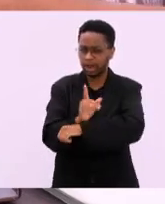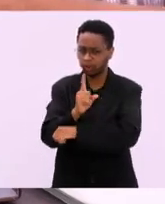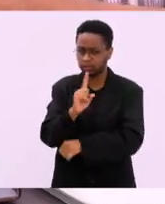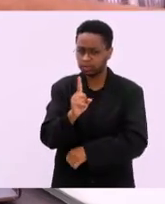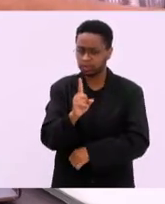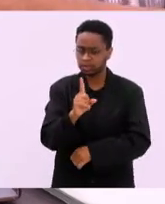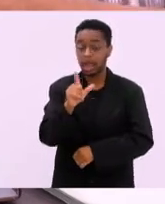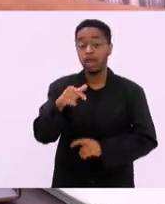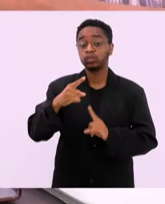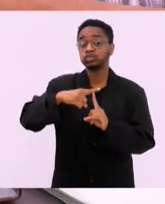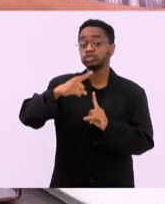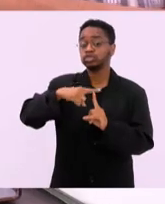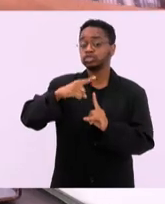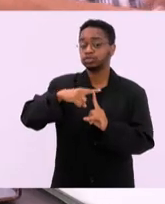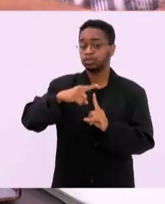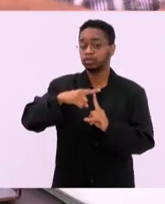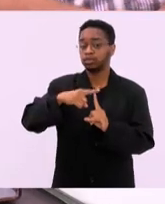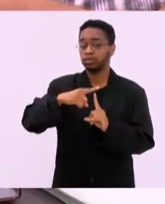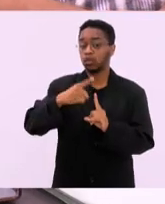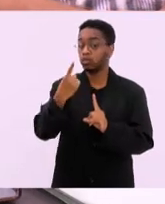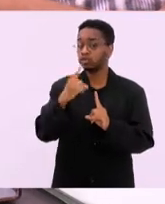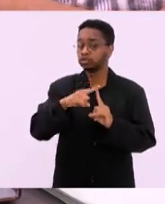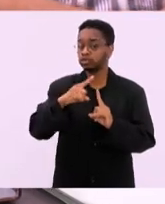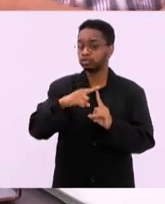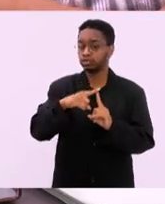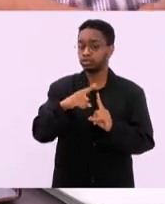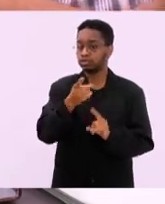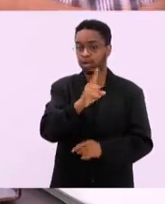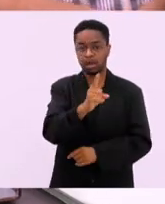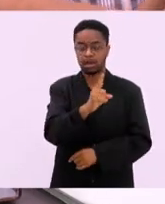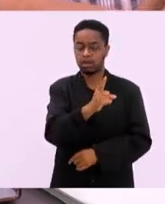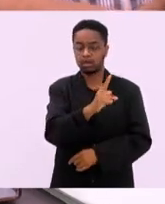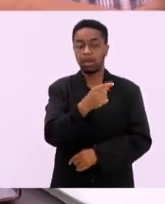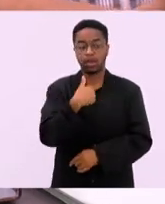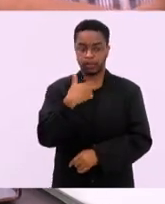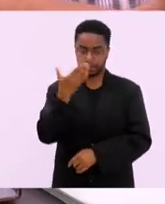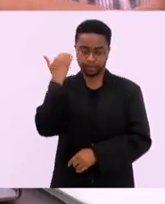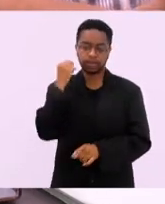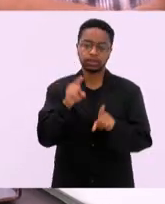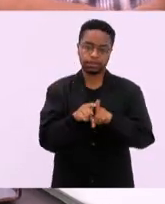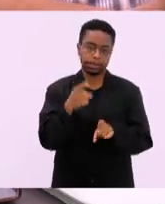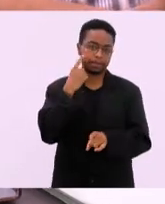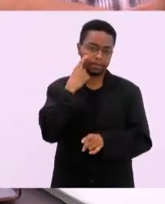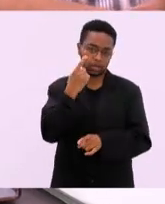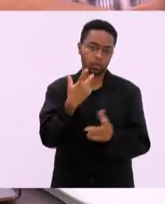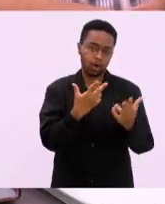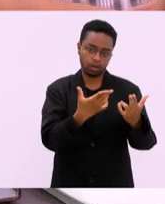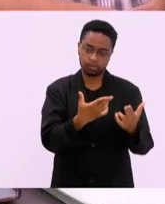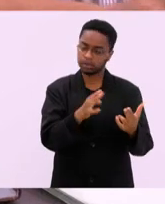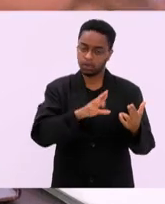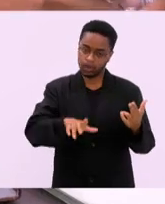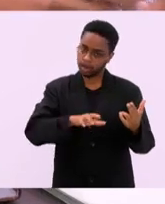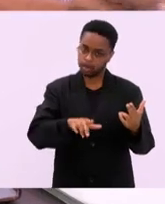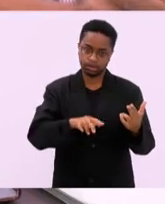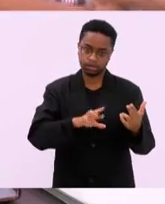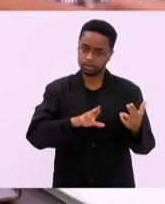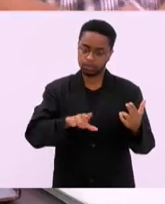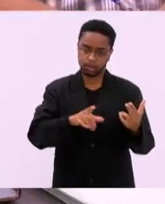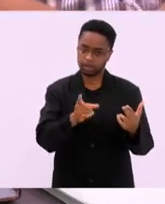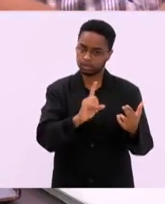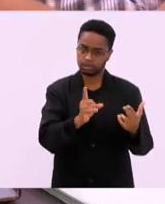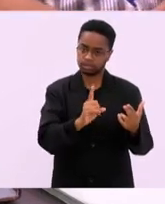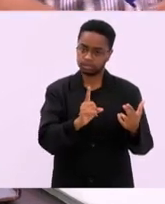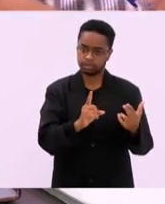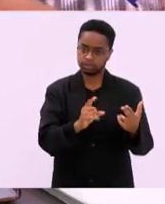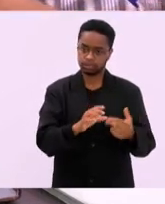cação é um tipo de tubarão de menor dimensão. Não, eu também achava isso. Eu também achava isso. Não é. Aqui que